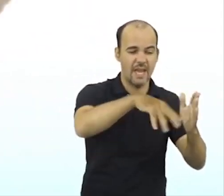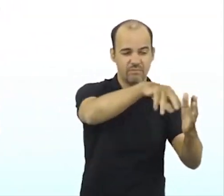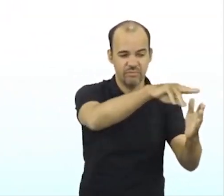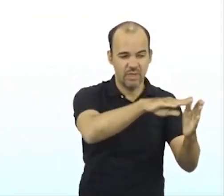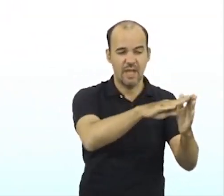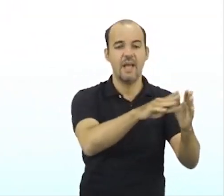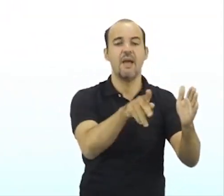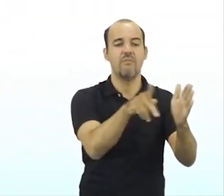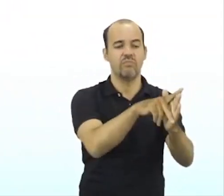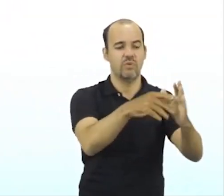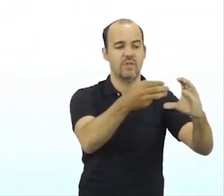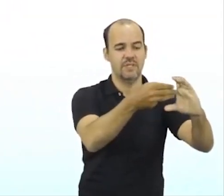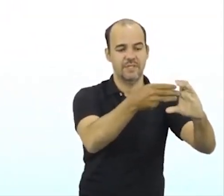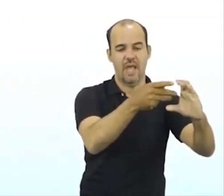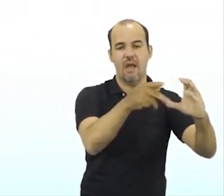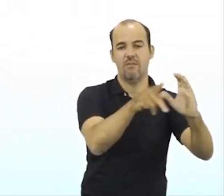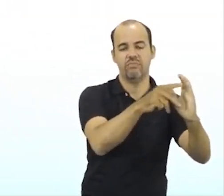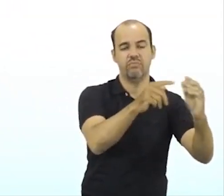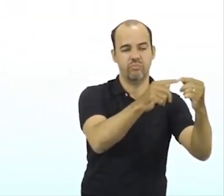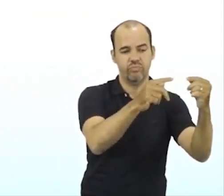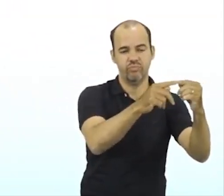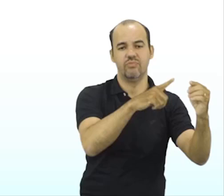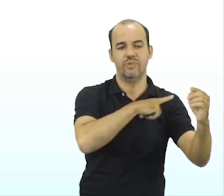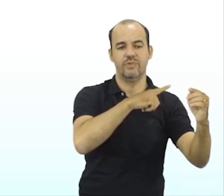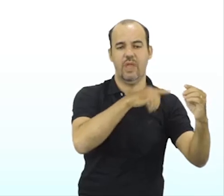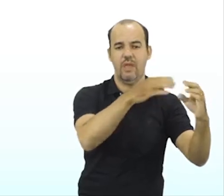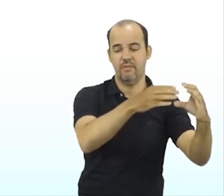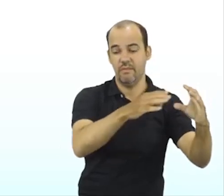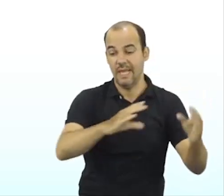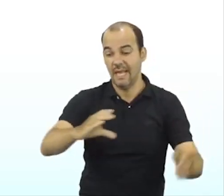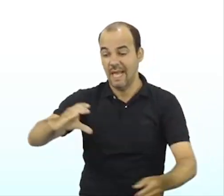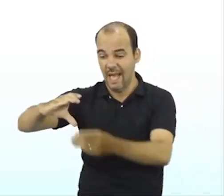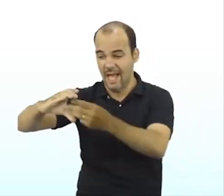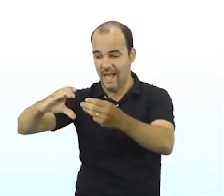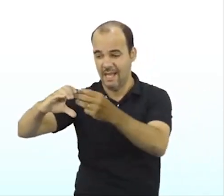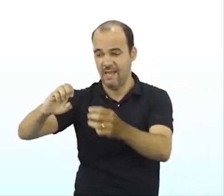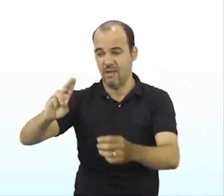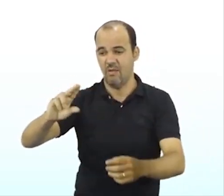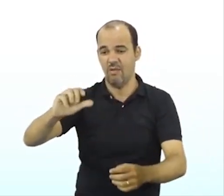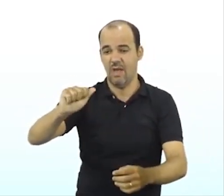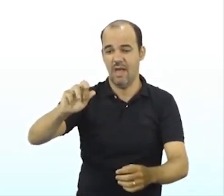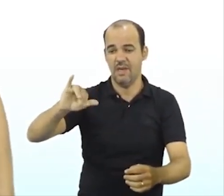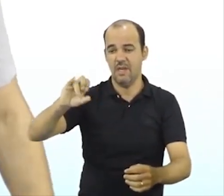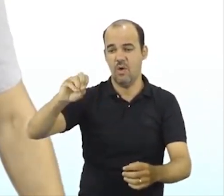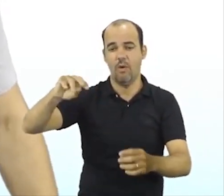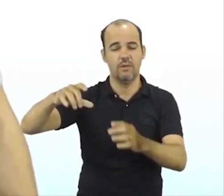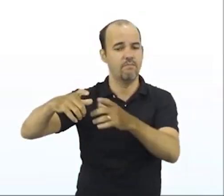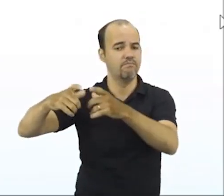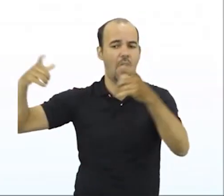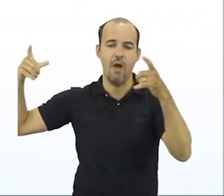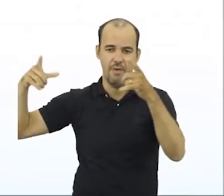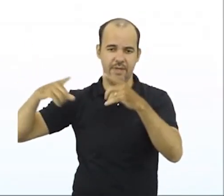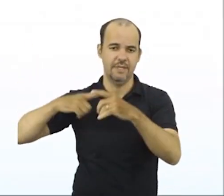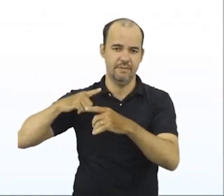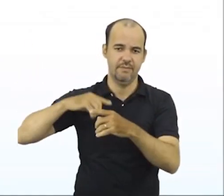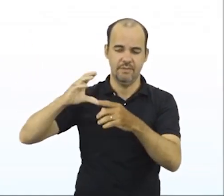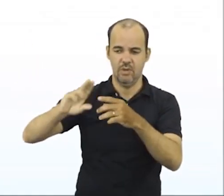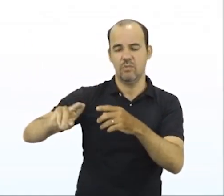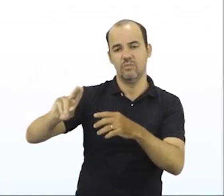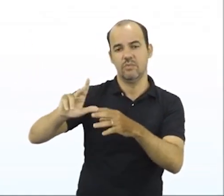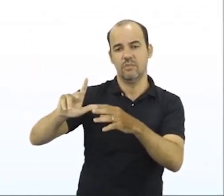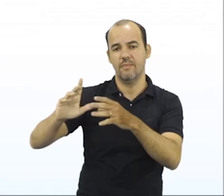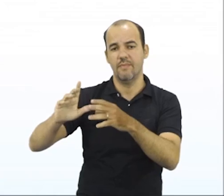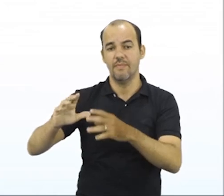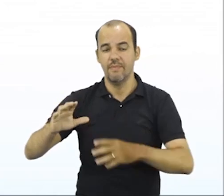Tubarão, tudo eucarionte. Beleza? Eu precisava mostrar isso aqui a vocês para falar das outras partes. Léo, bota o quadro aí, por favor. Aí, assim, a